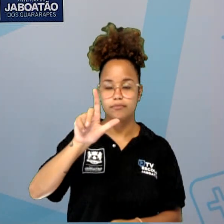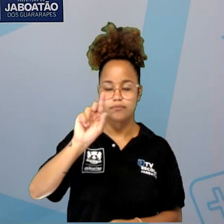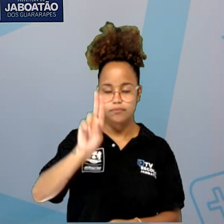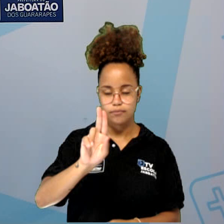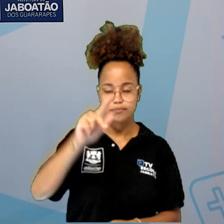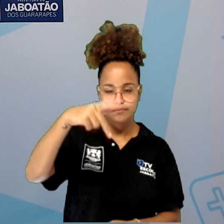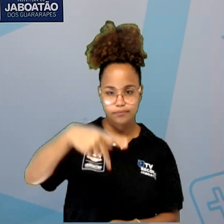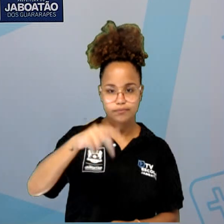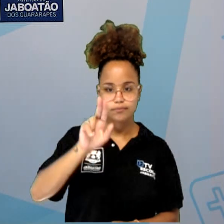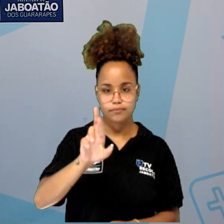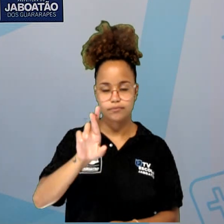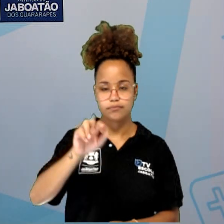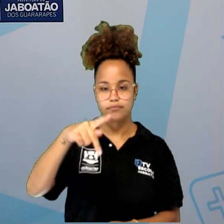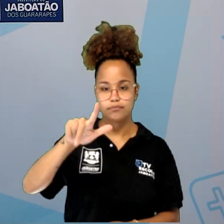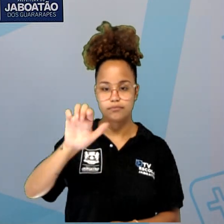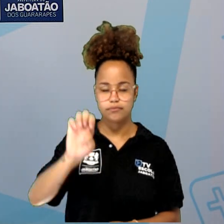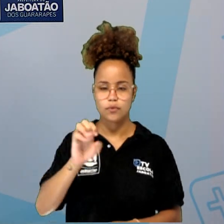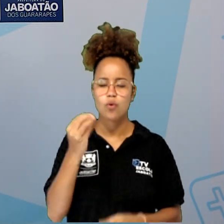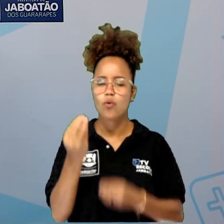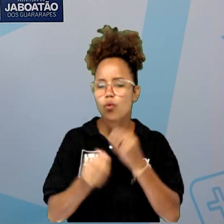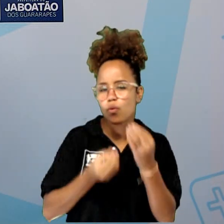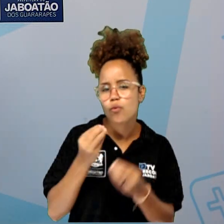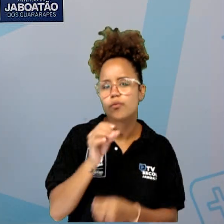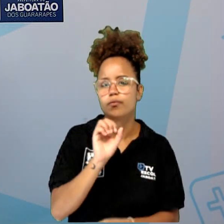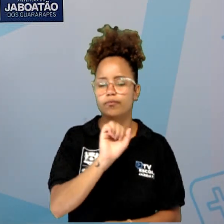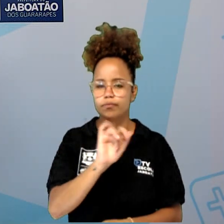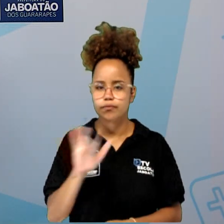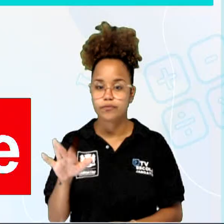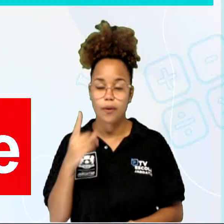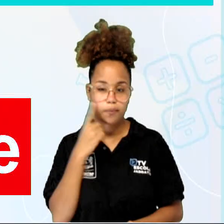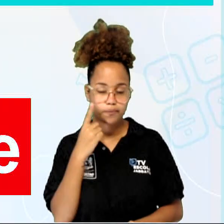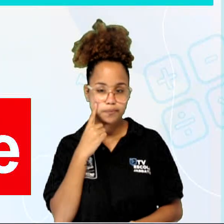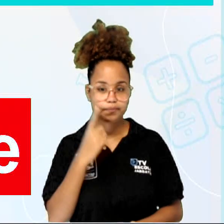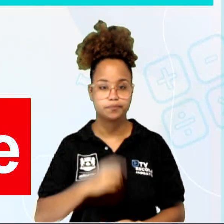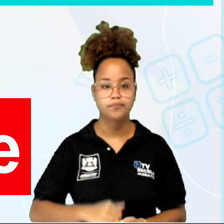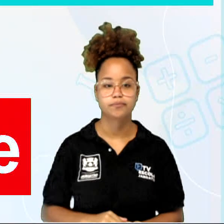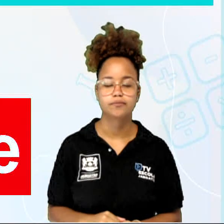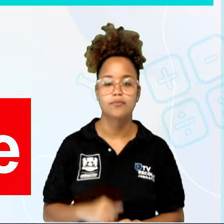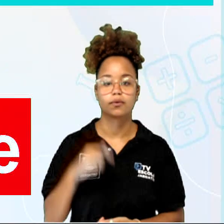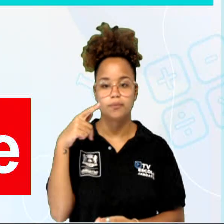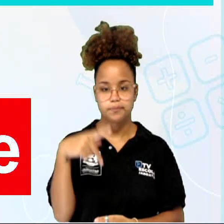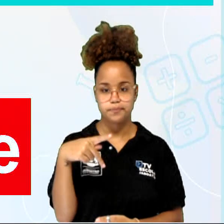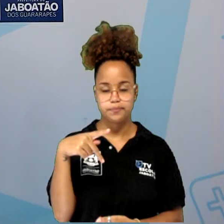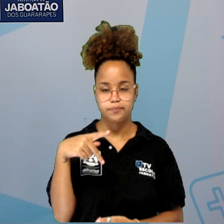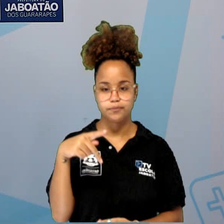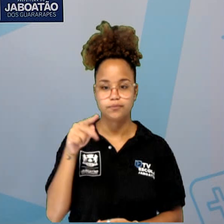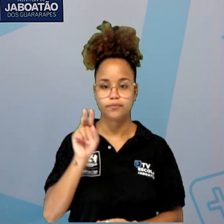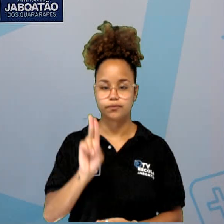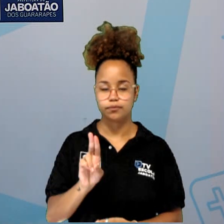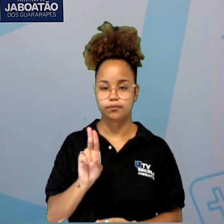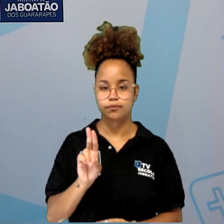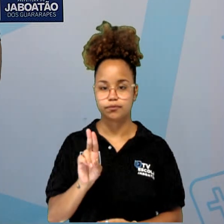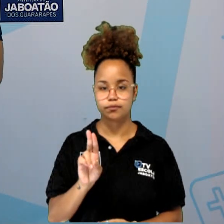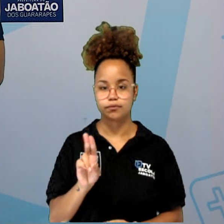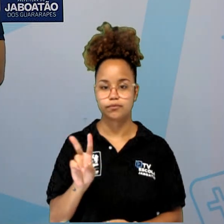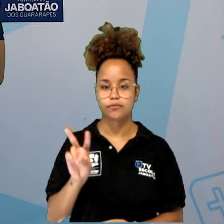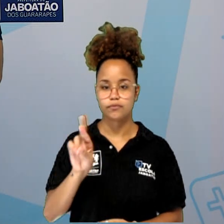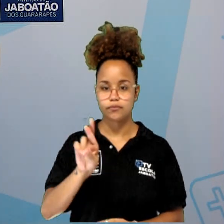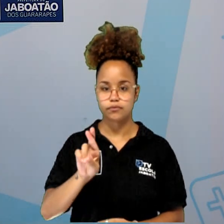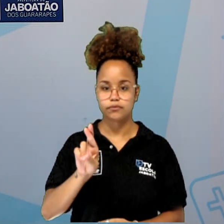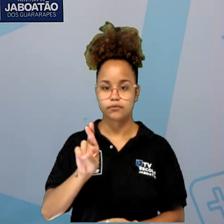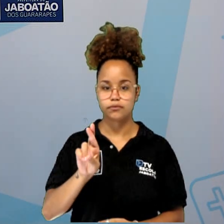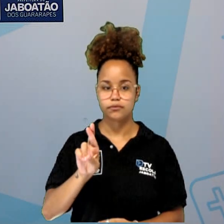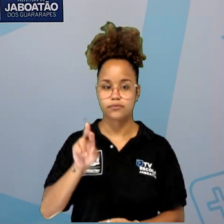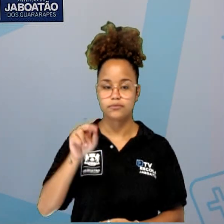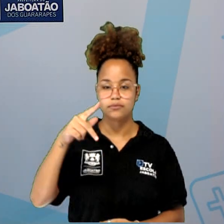como é que eu soletro a palavra purple? Dá uma olhada. P, U,